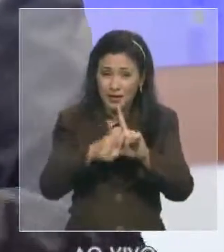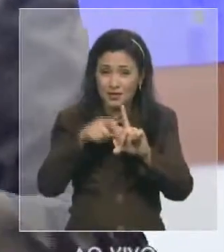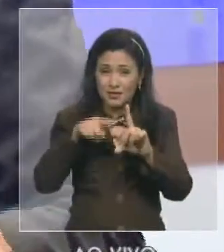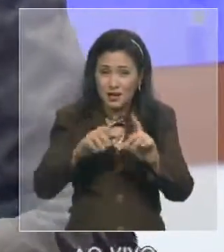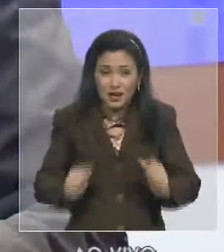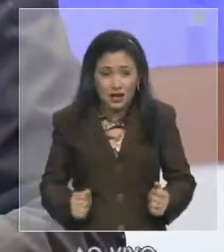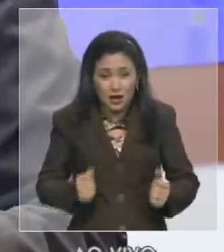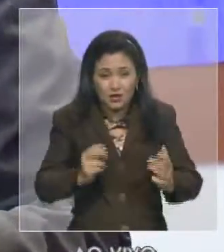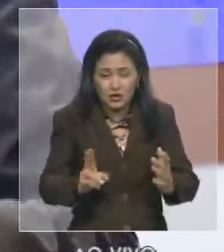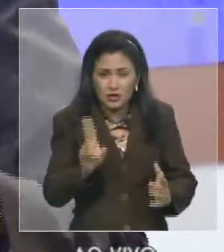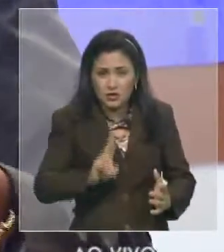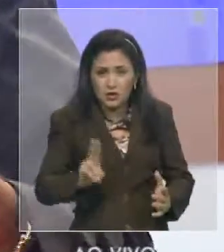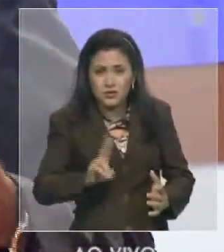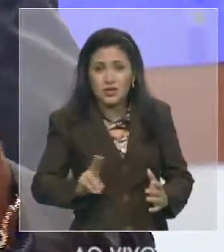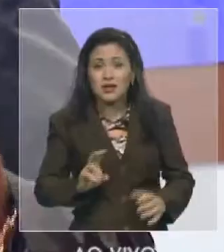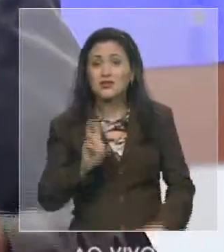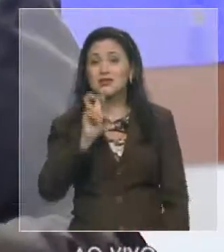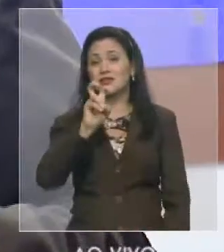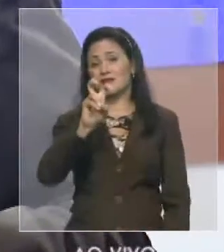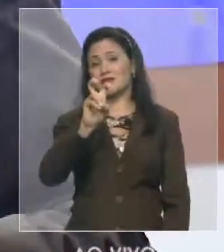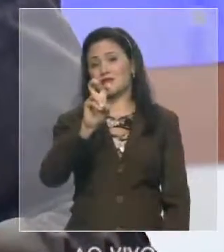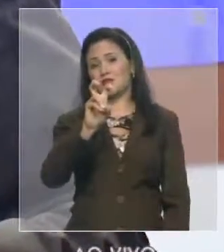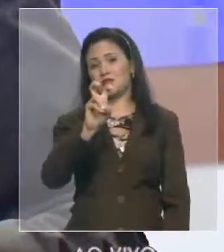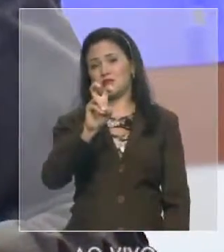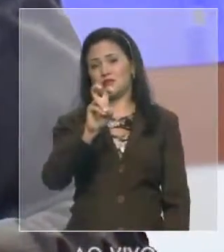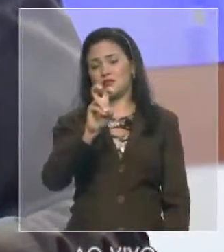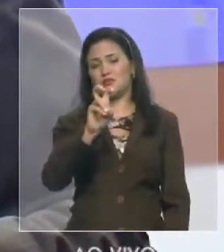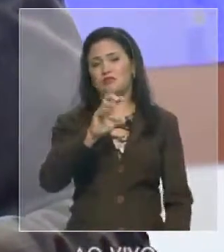para se manter longe do Aedes aegypti.